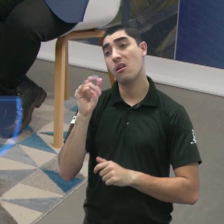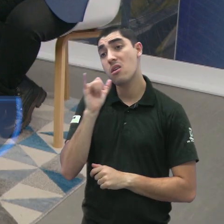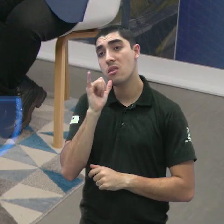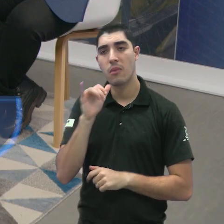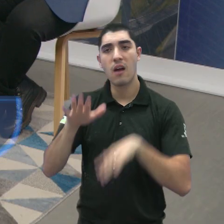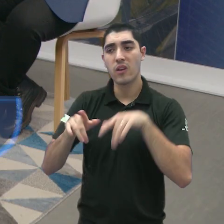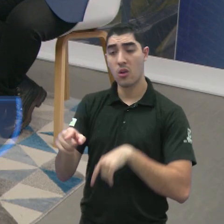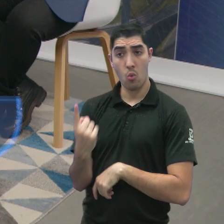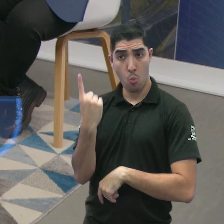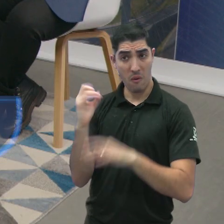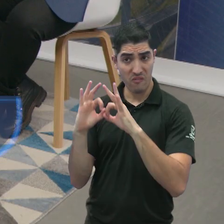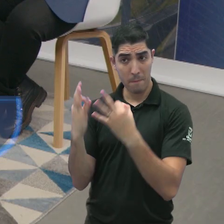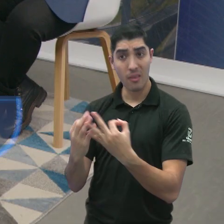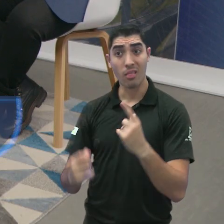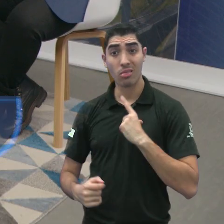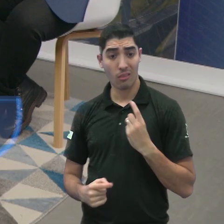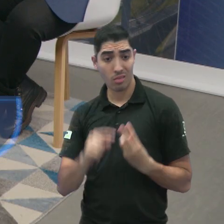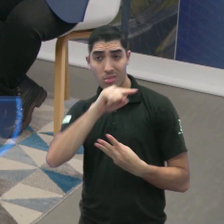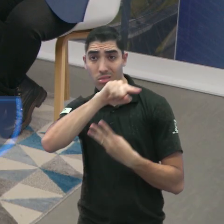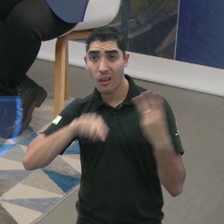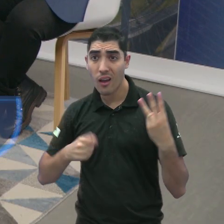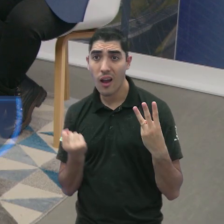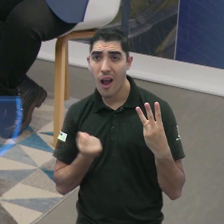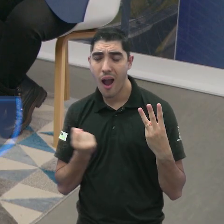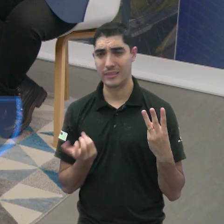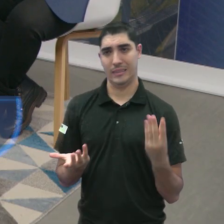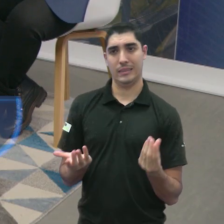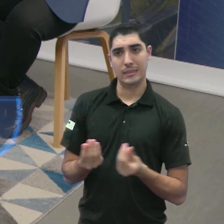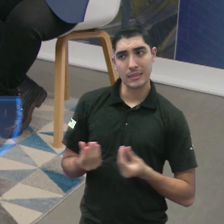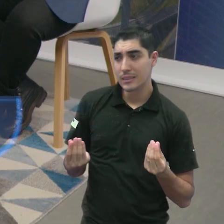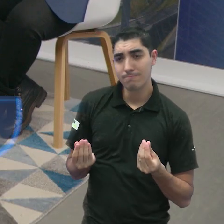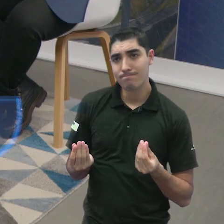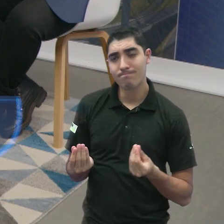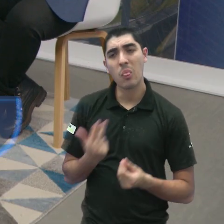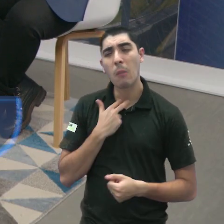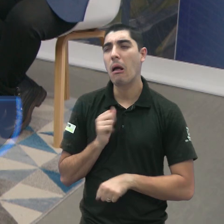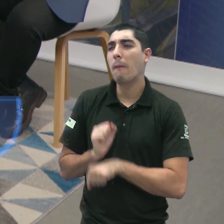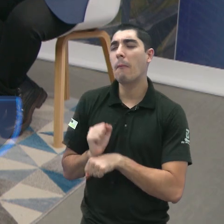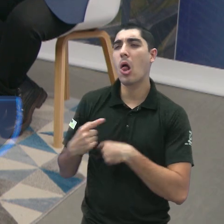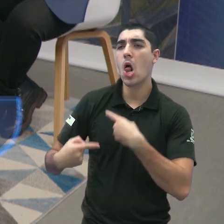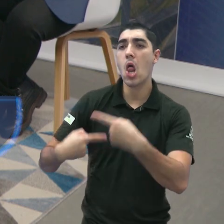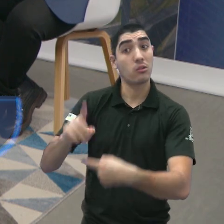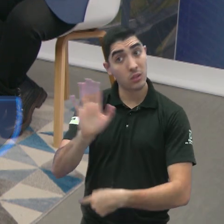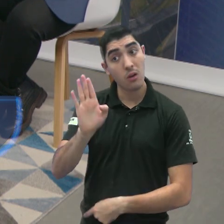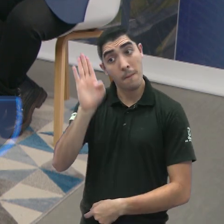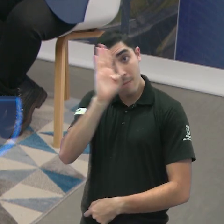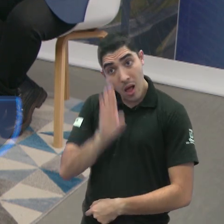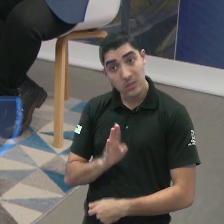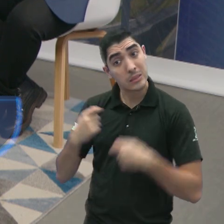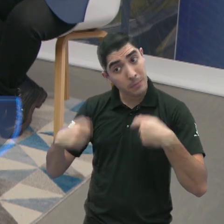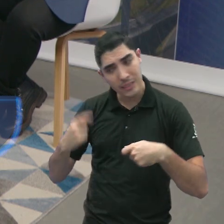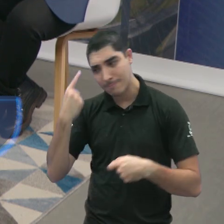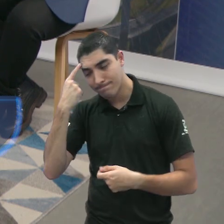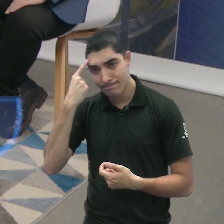família, assim, precisa algo ser feito imediato, não dá para ficar esperando. O Brasil precisa avançar